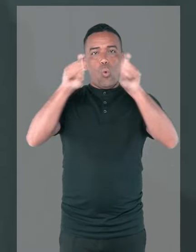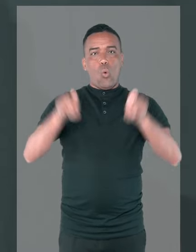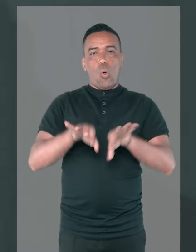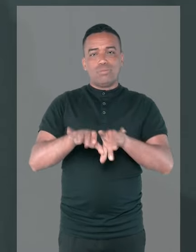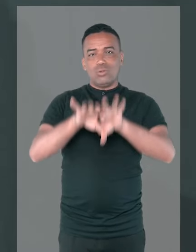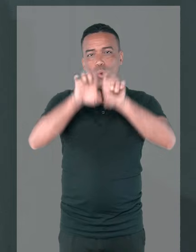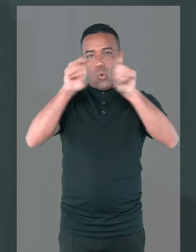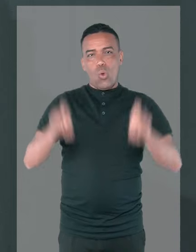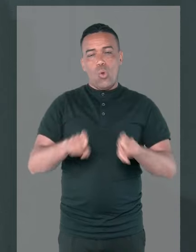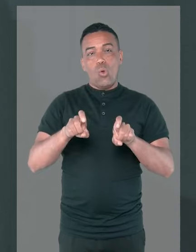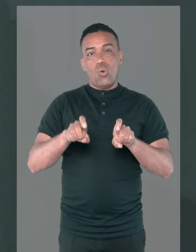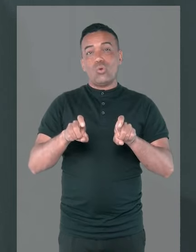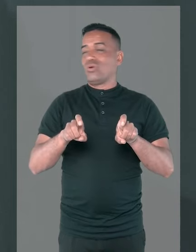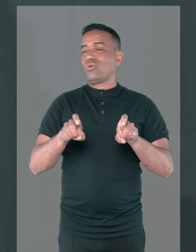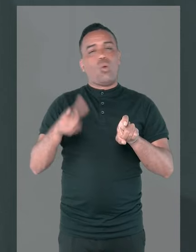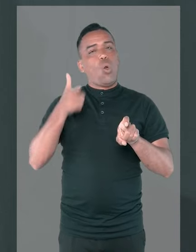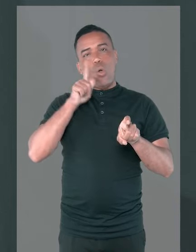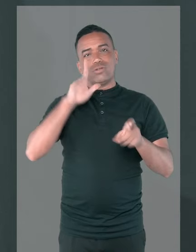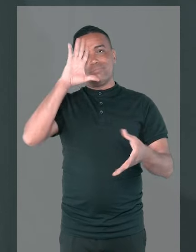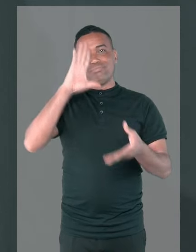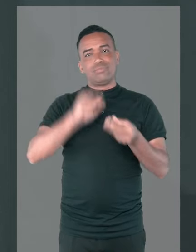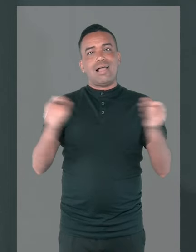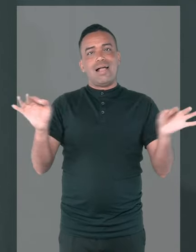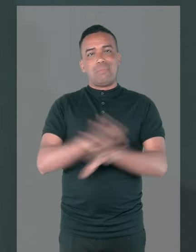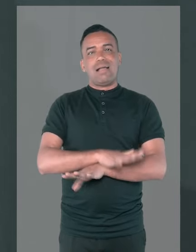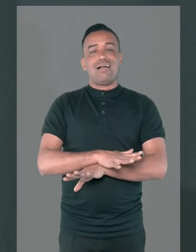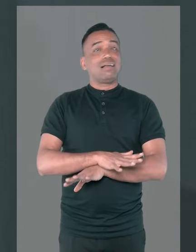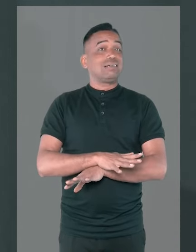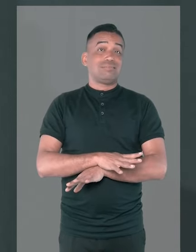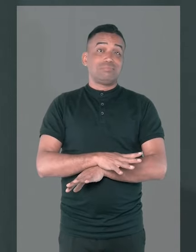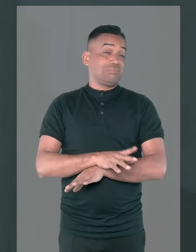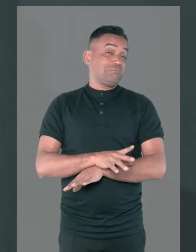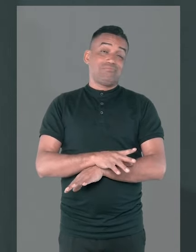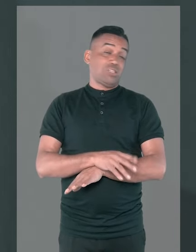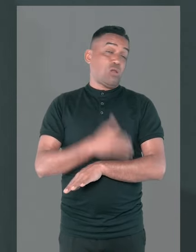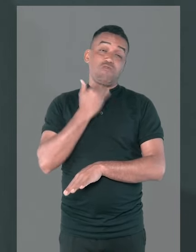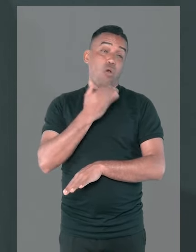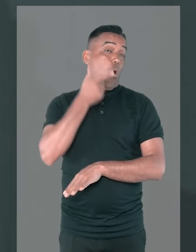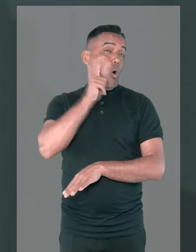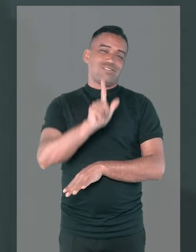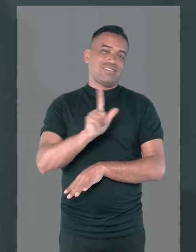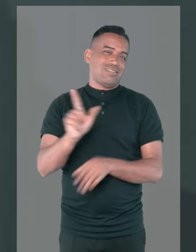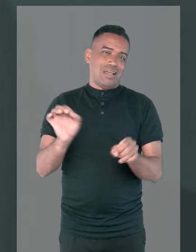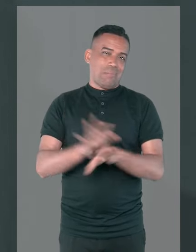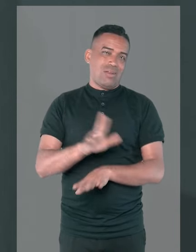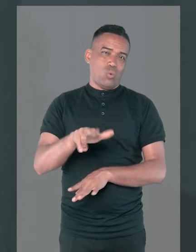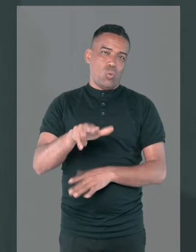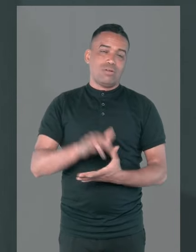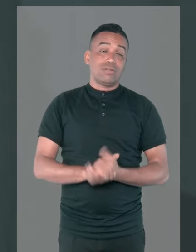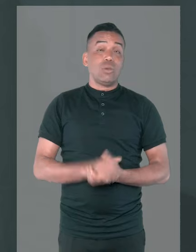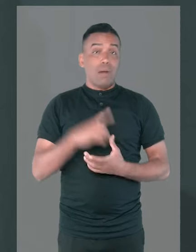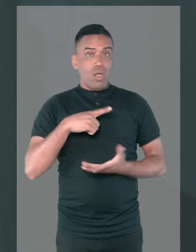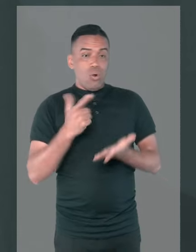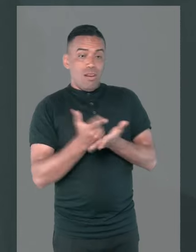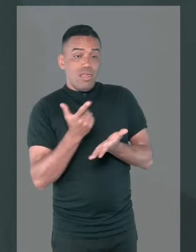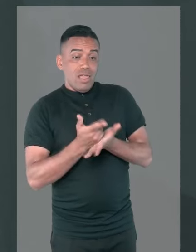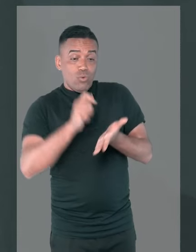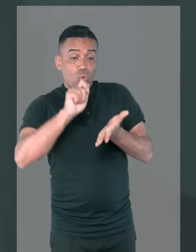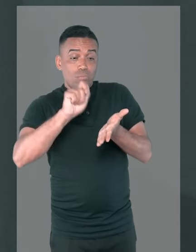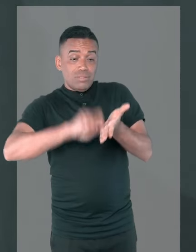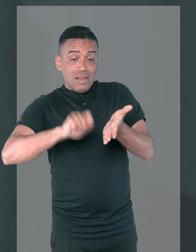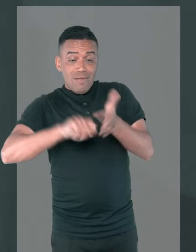que nunca foram concluídos e que não serão. Porque, para eu escrever os livros, em